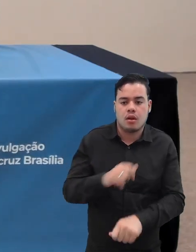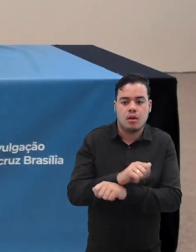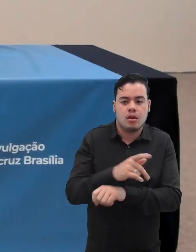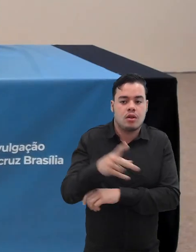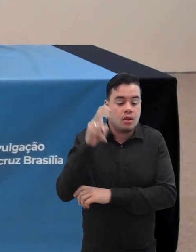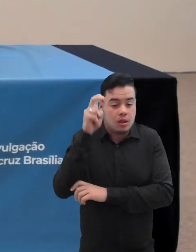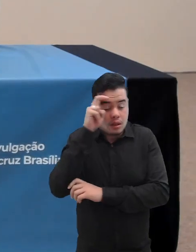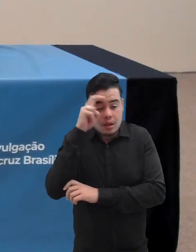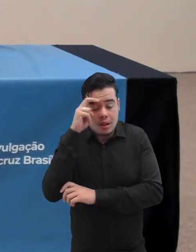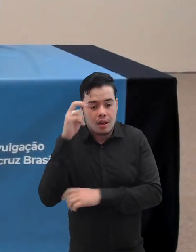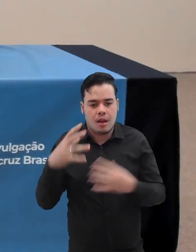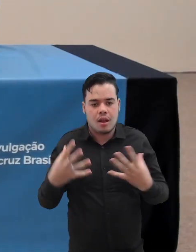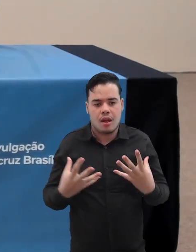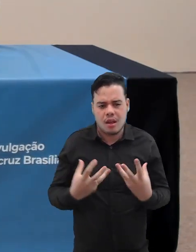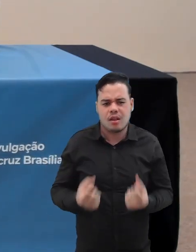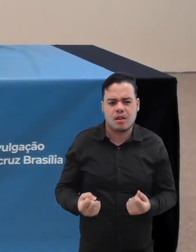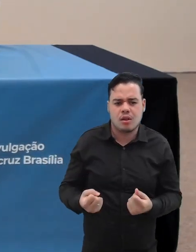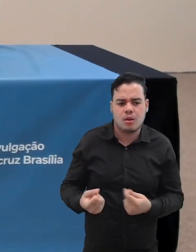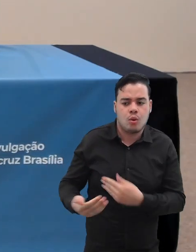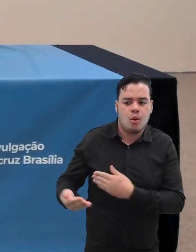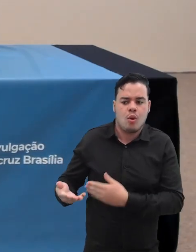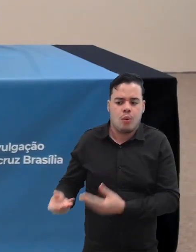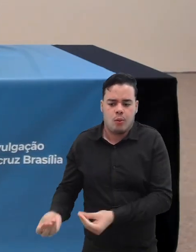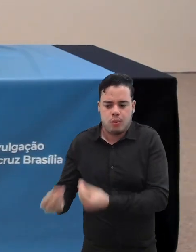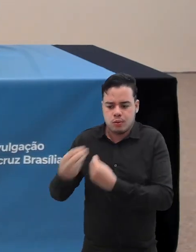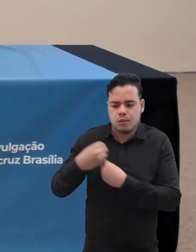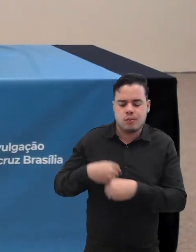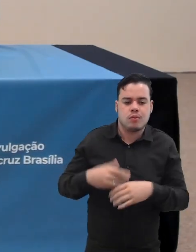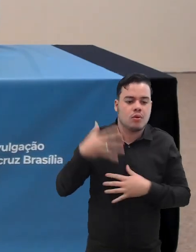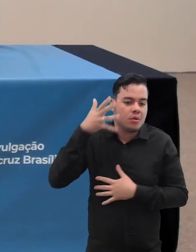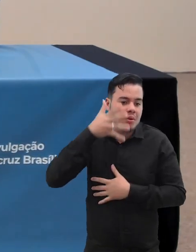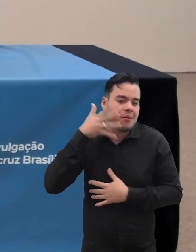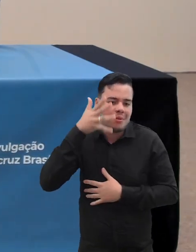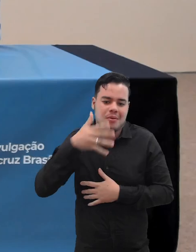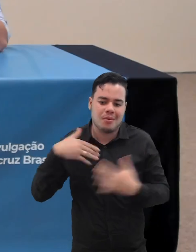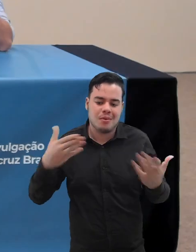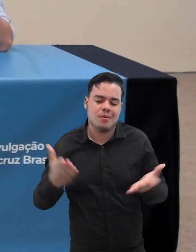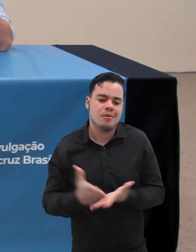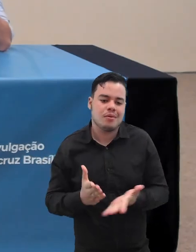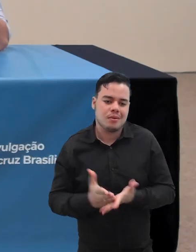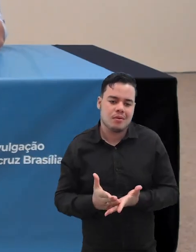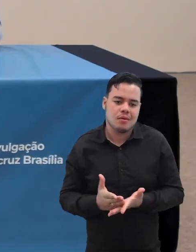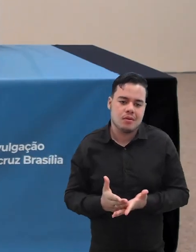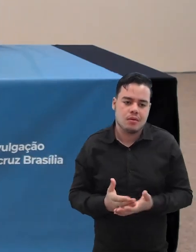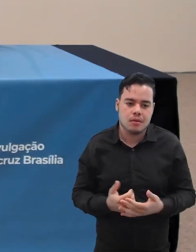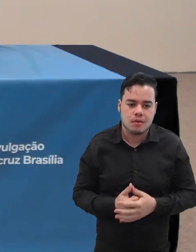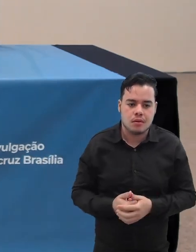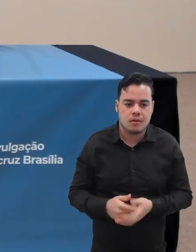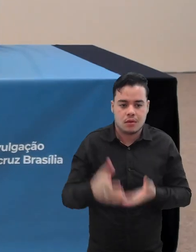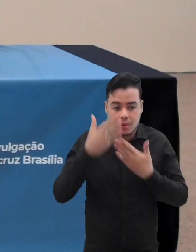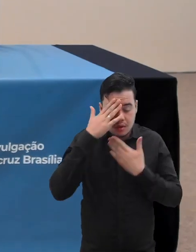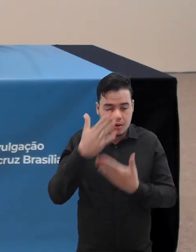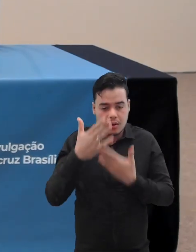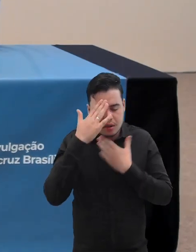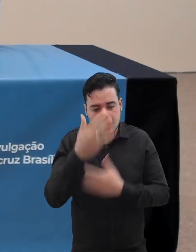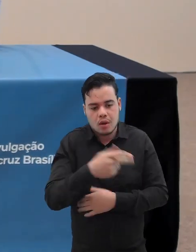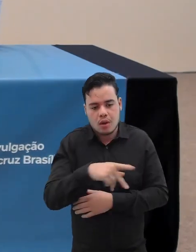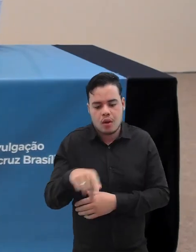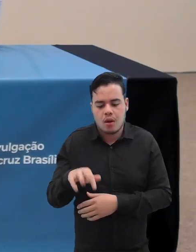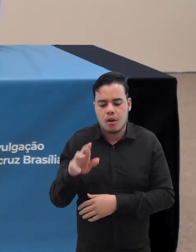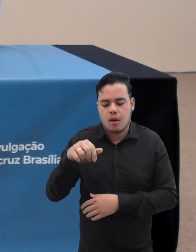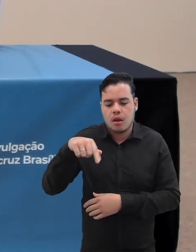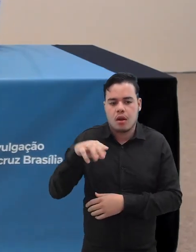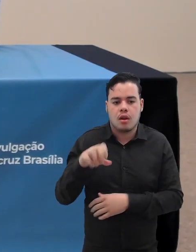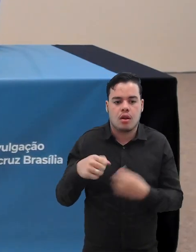ela gentilmente aceitou antecipar sua palestra para hoje. Então, ficou com crédito, tá, professora? A gente está usando o crédito aqui também deixado pela professora Raquel,